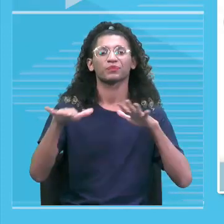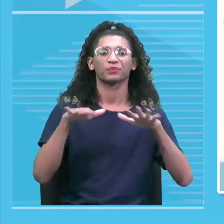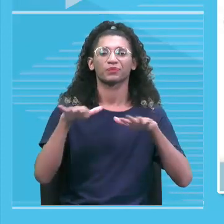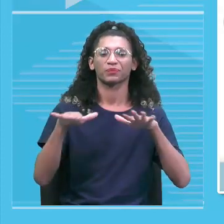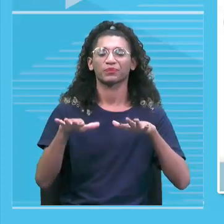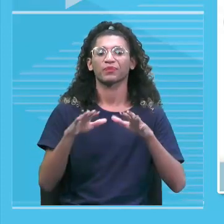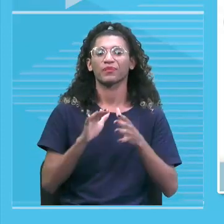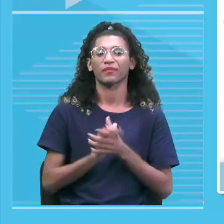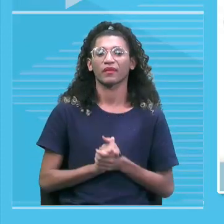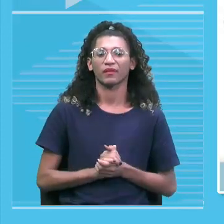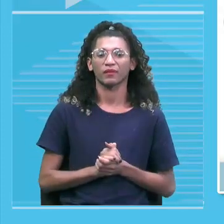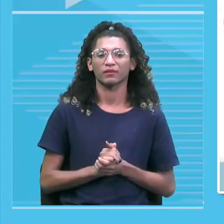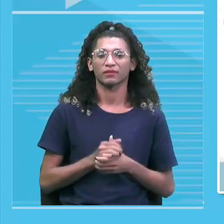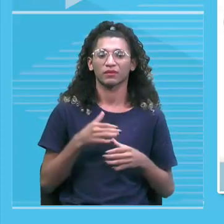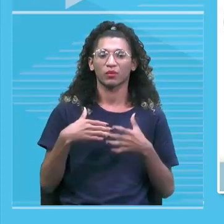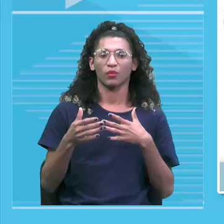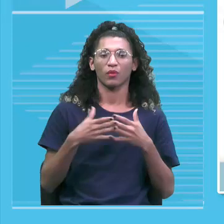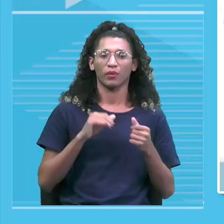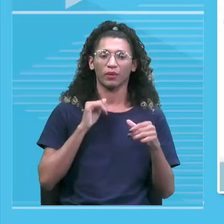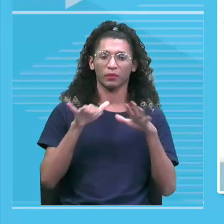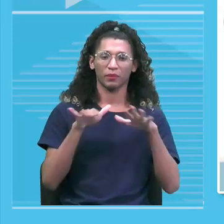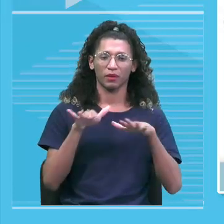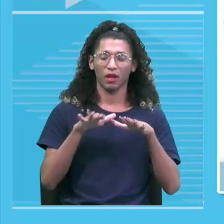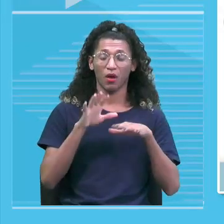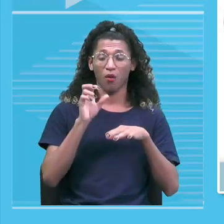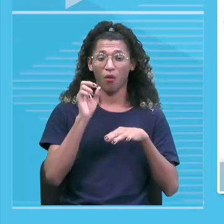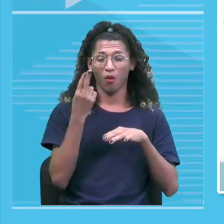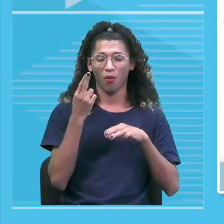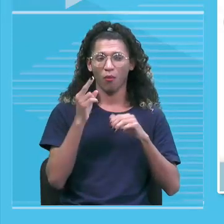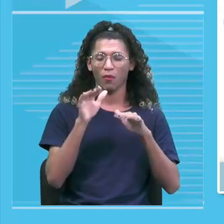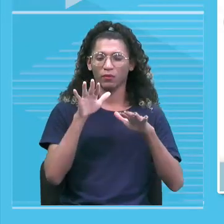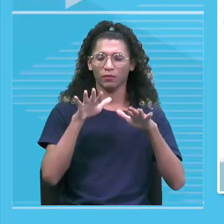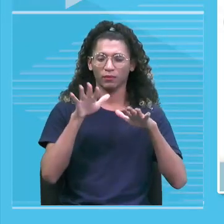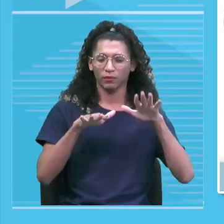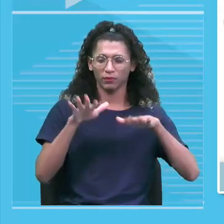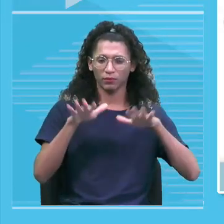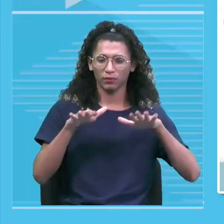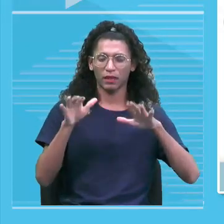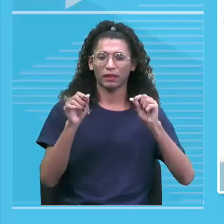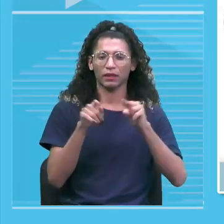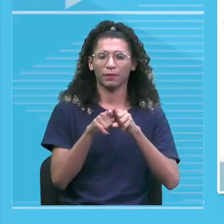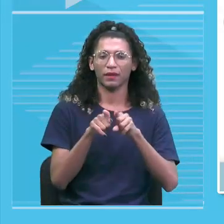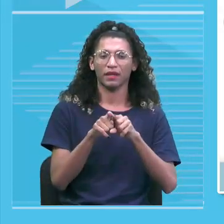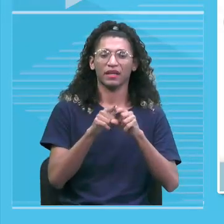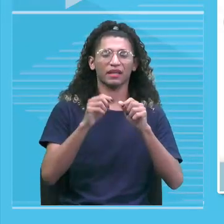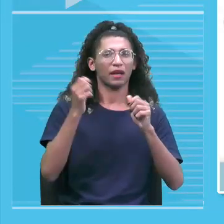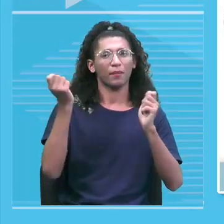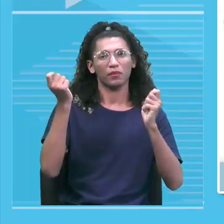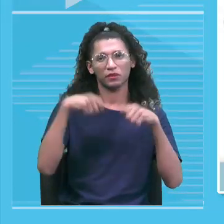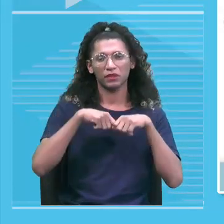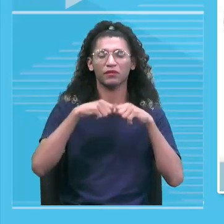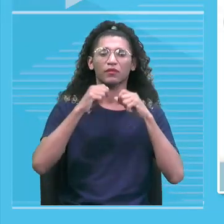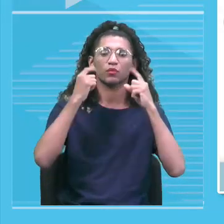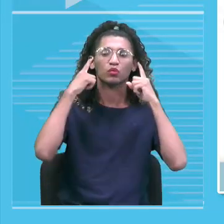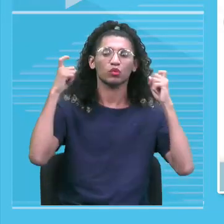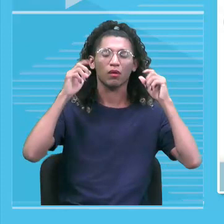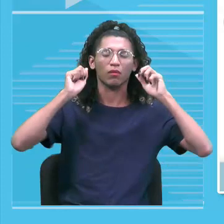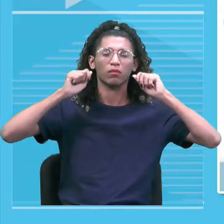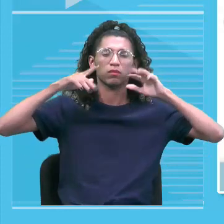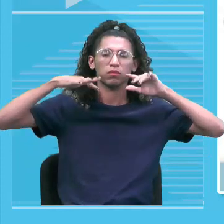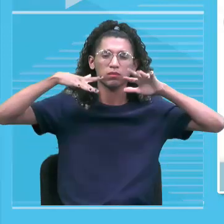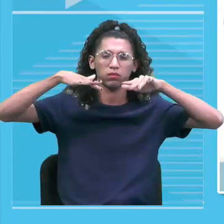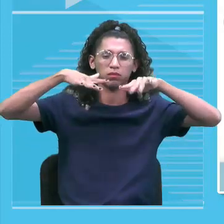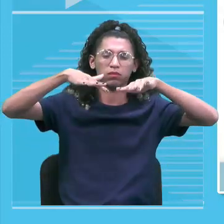é qualquer perturbação ou vibração que se propaga em um meio em um